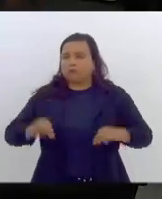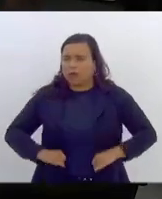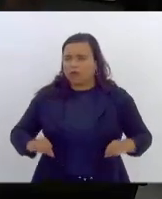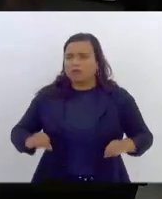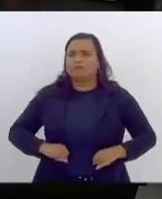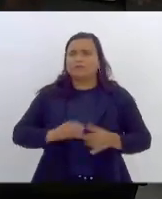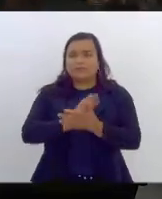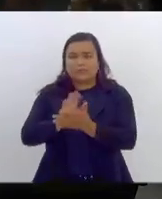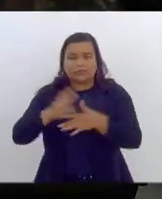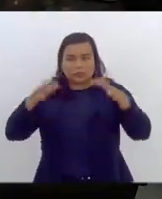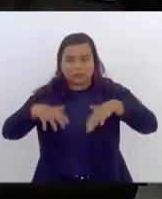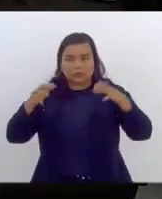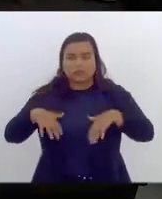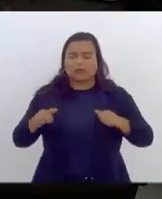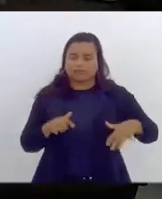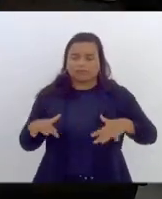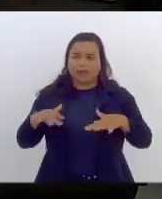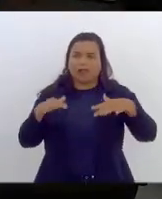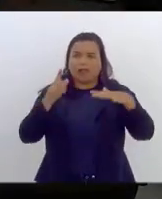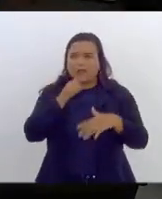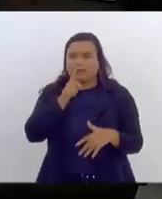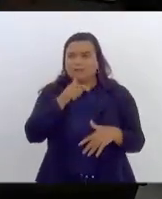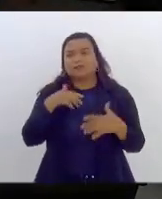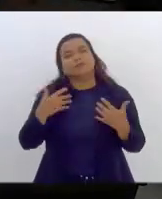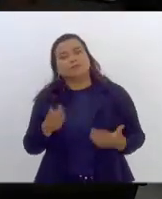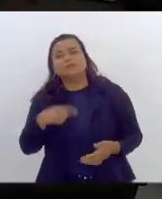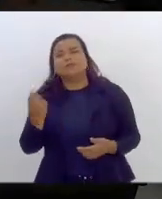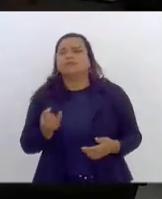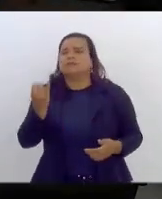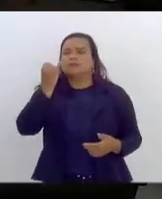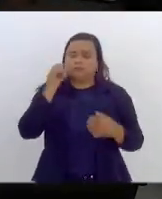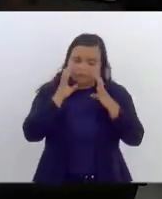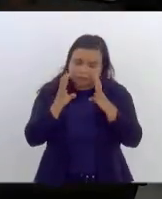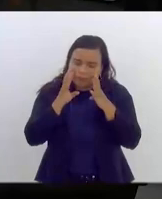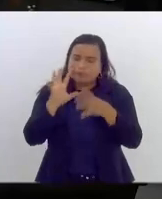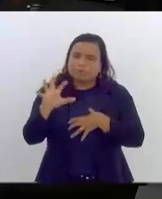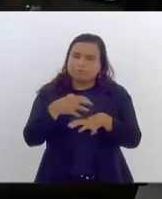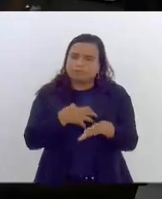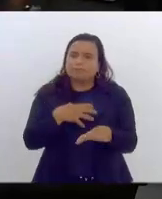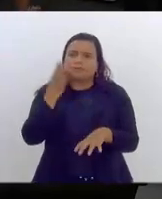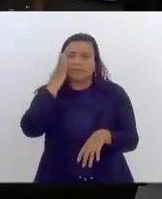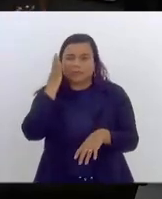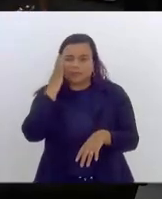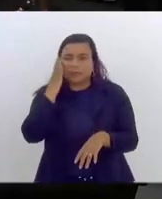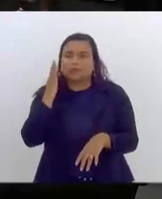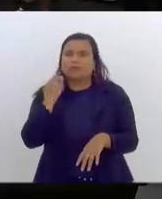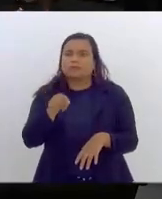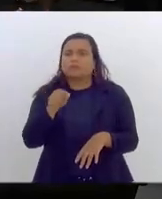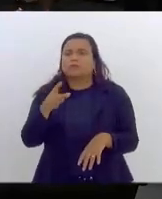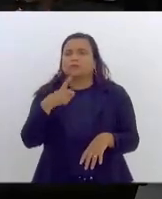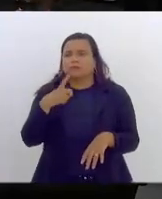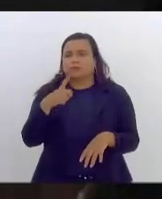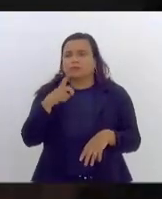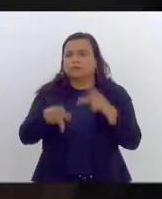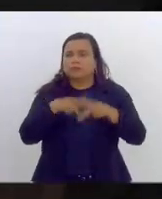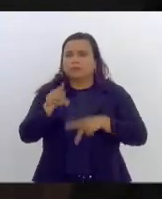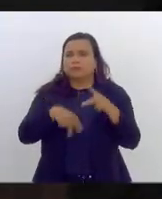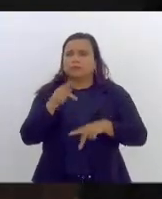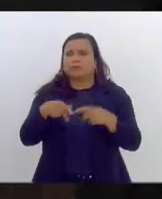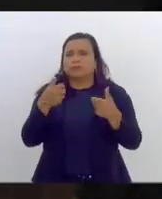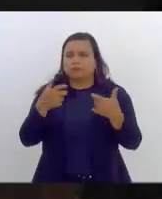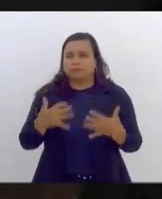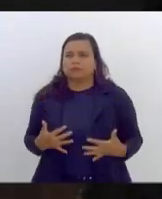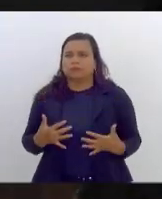com as chuvas dos últimos dias e é importante que a gente se solidarize com essa população e também faça com que essa casa